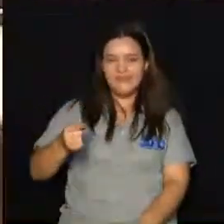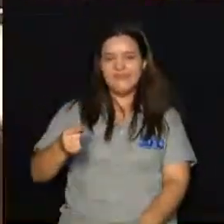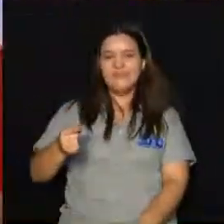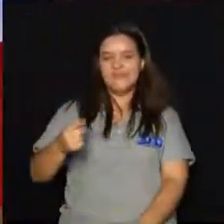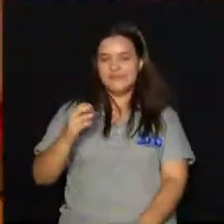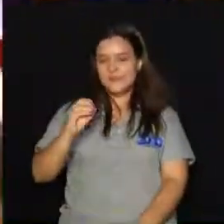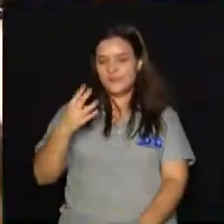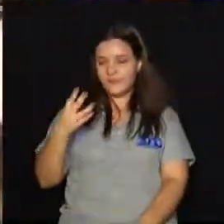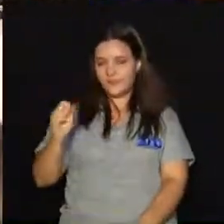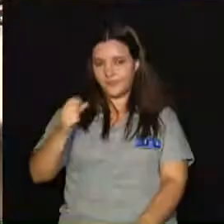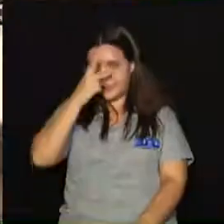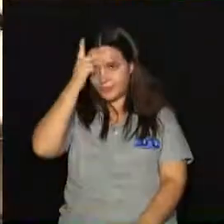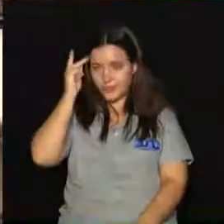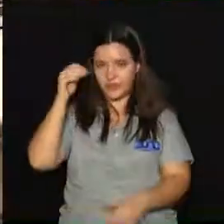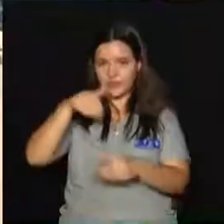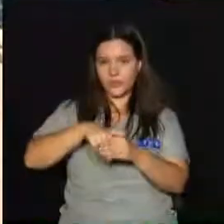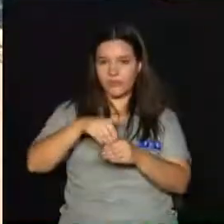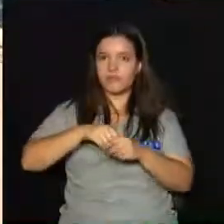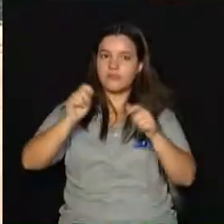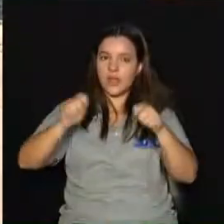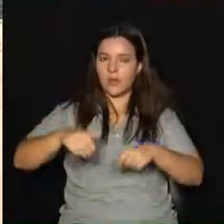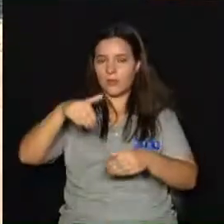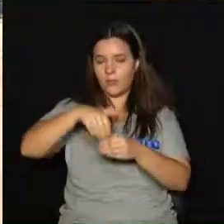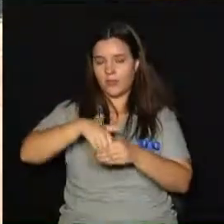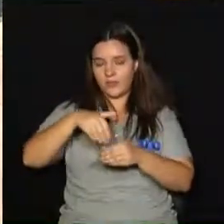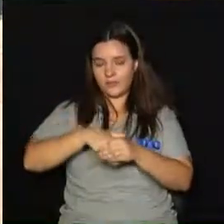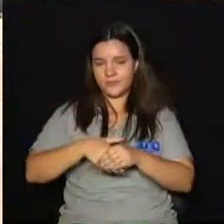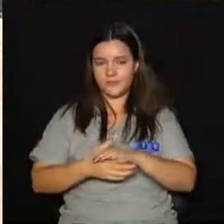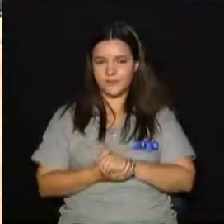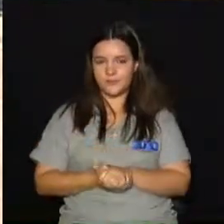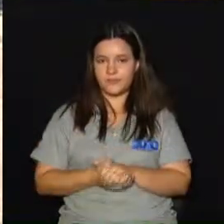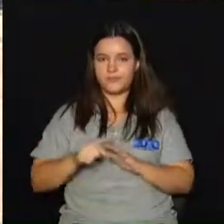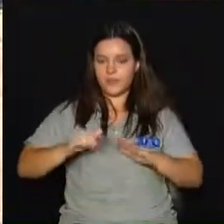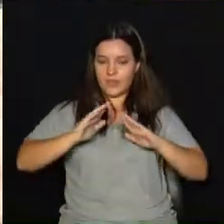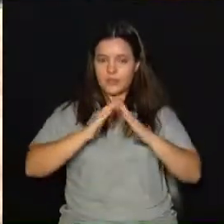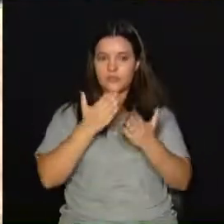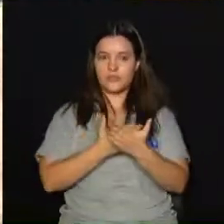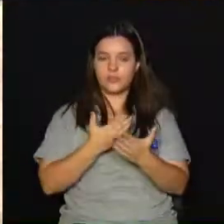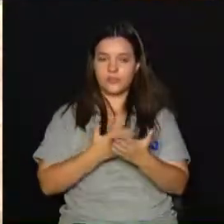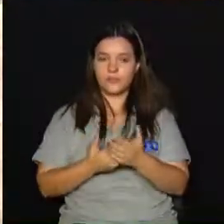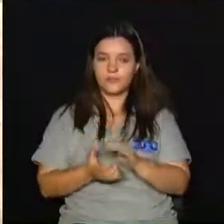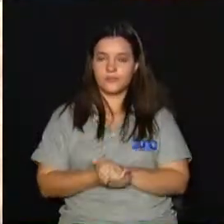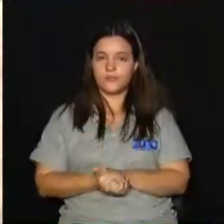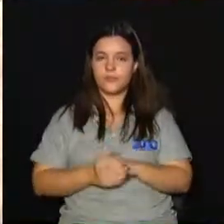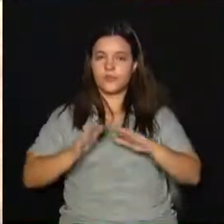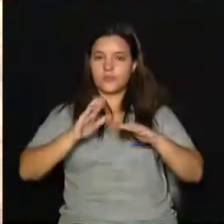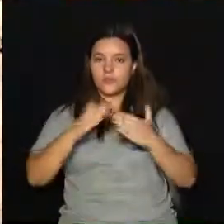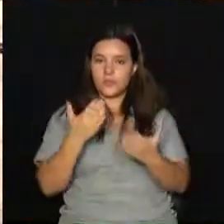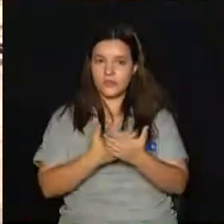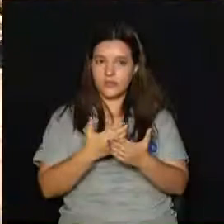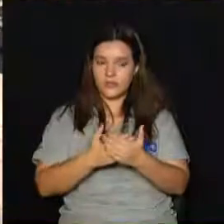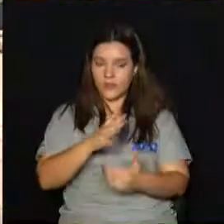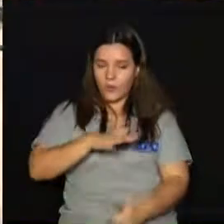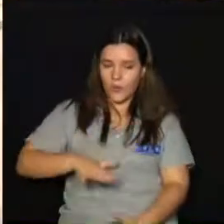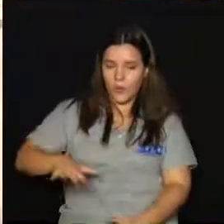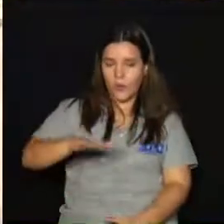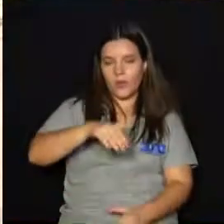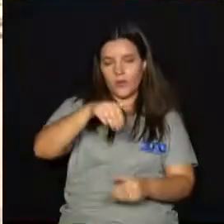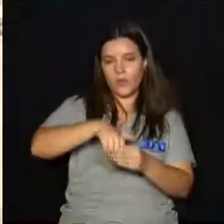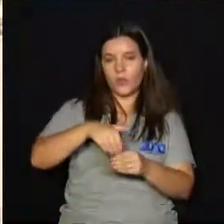7.048 eleitores aptos a votar nessa escola. Essa escola faz parte da zona eleitoral